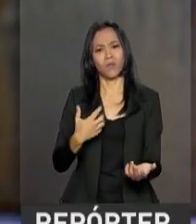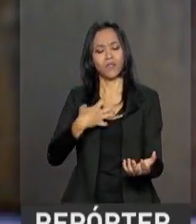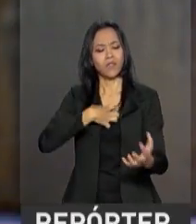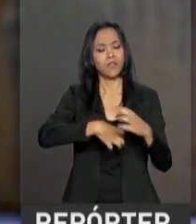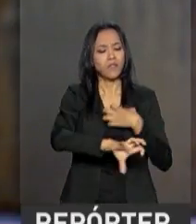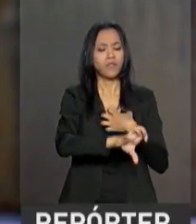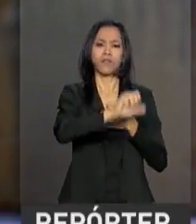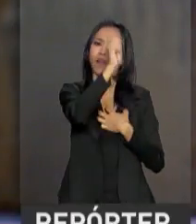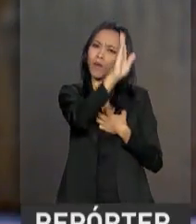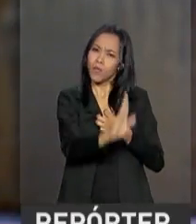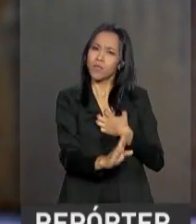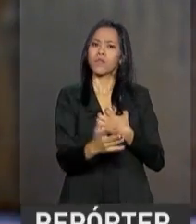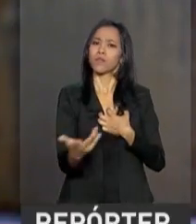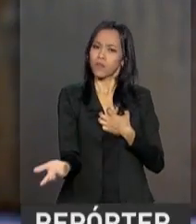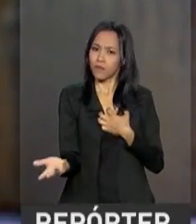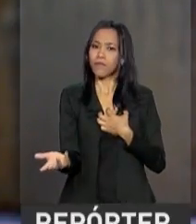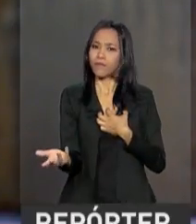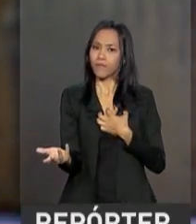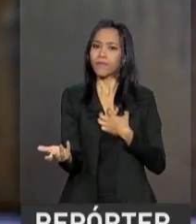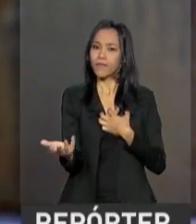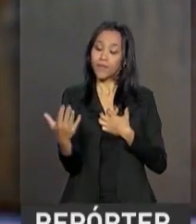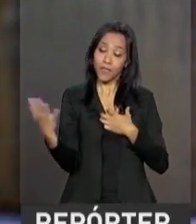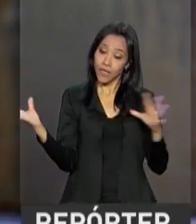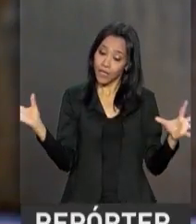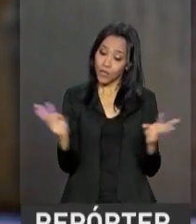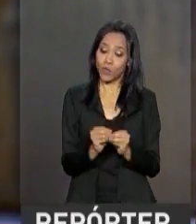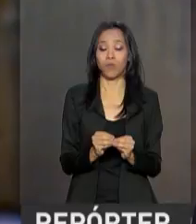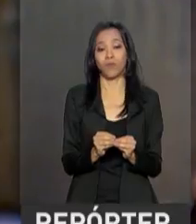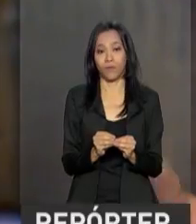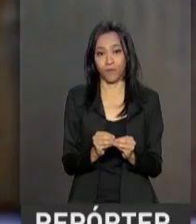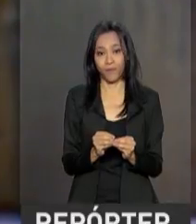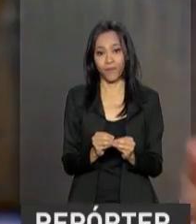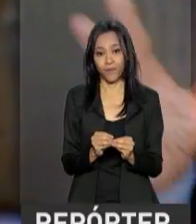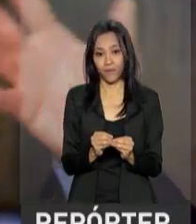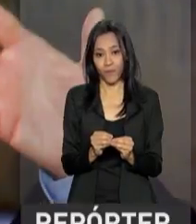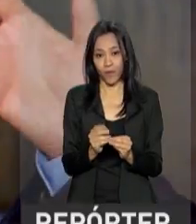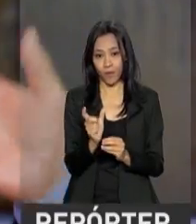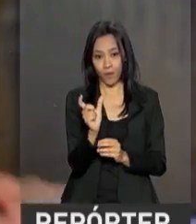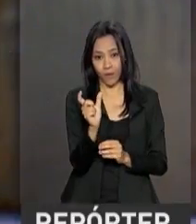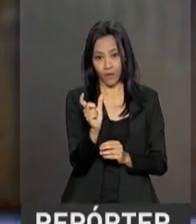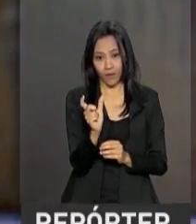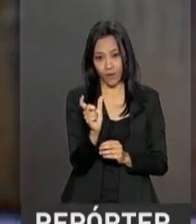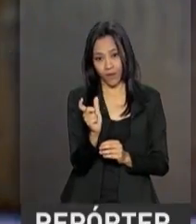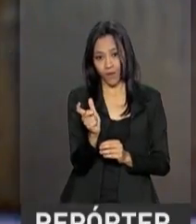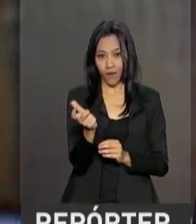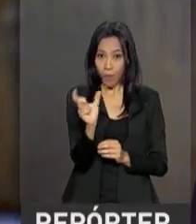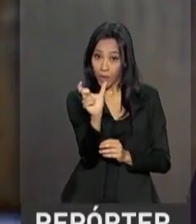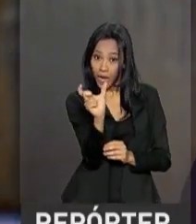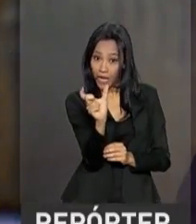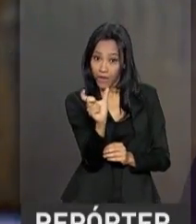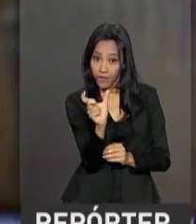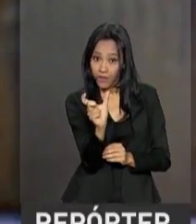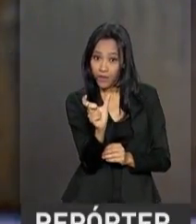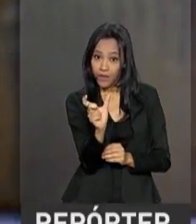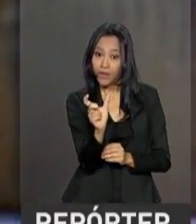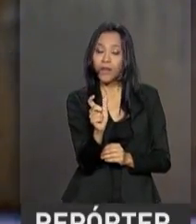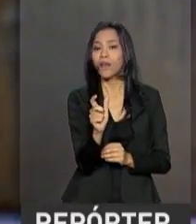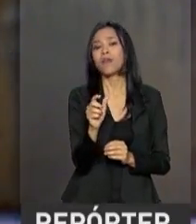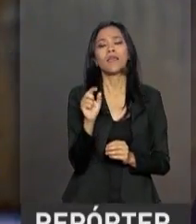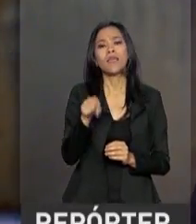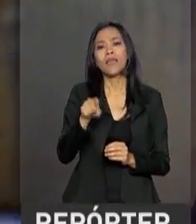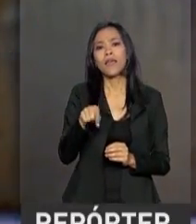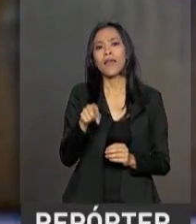com o Brasil. Em resumo, a palavra que talvez esteja saindo um pouco de moda, uma qualidade